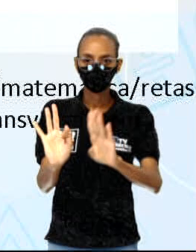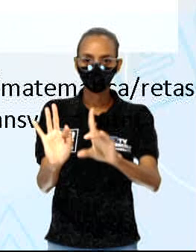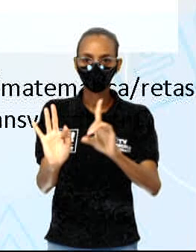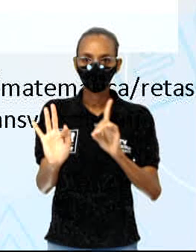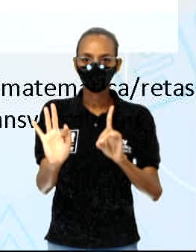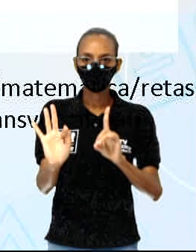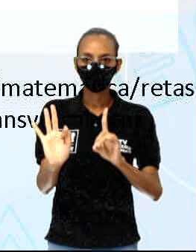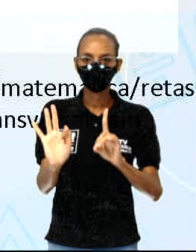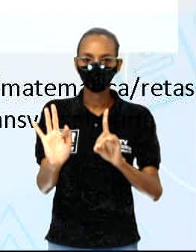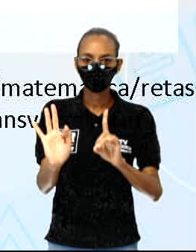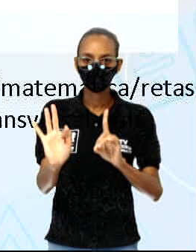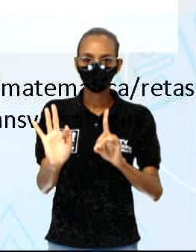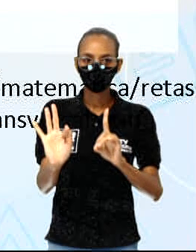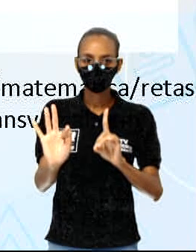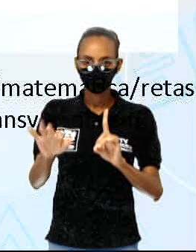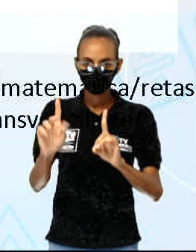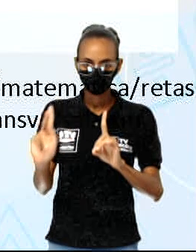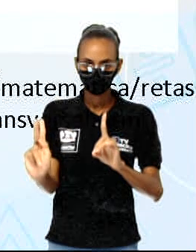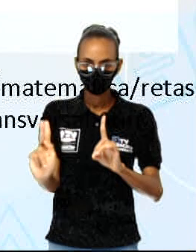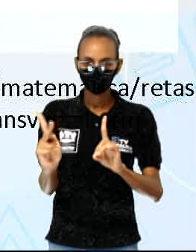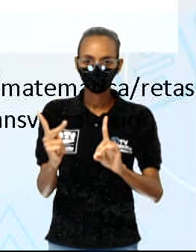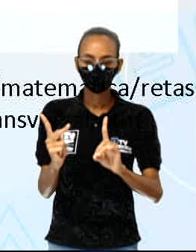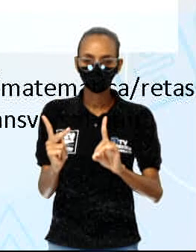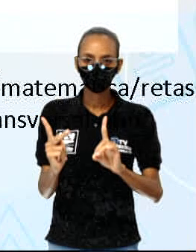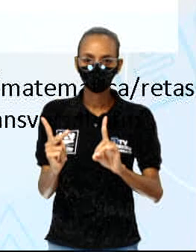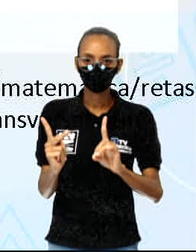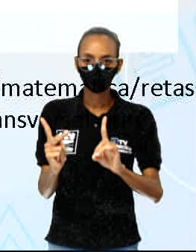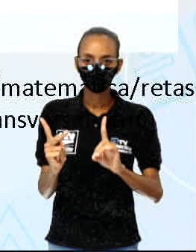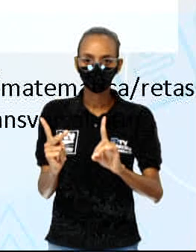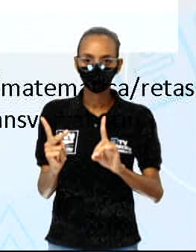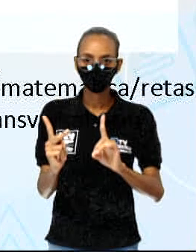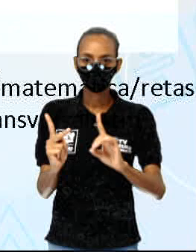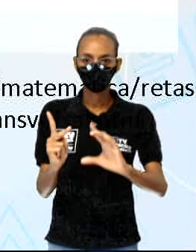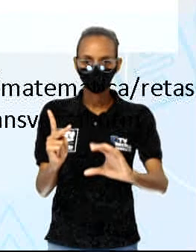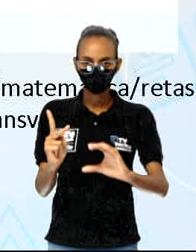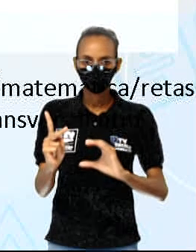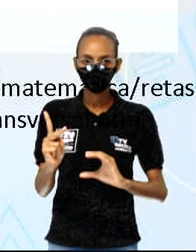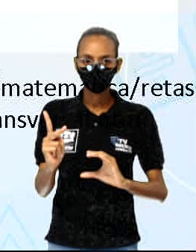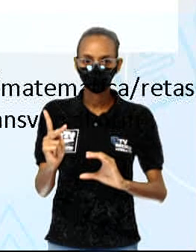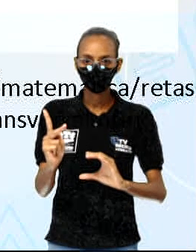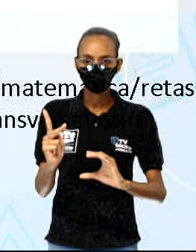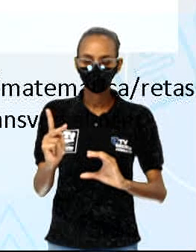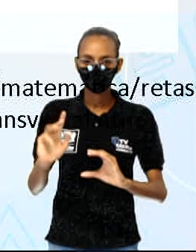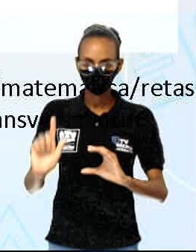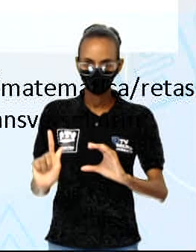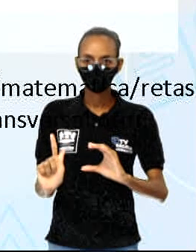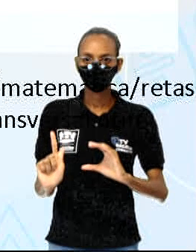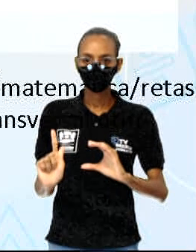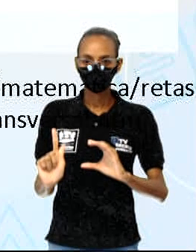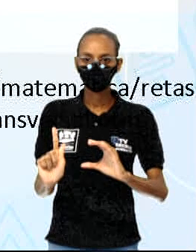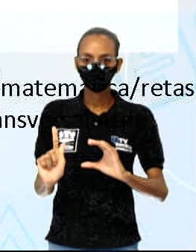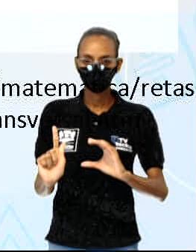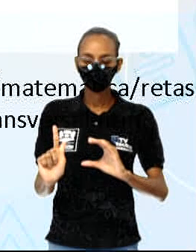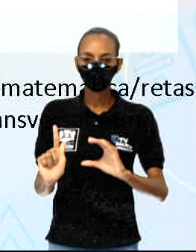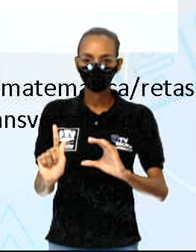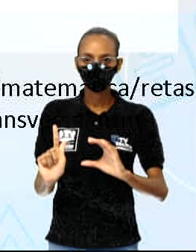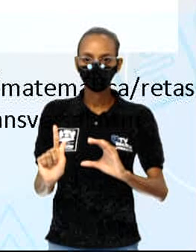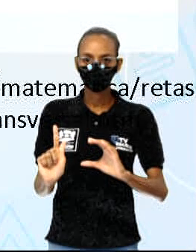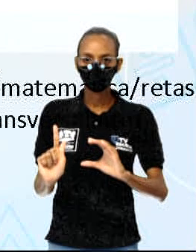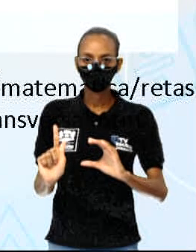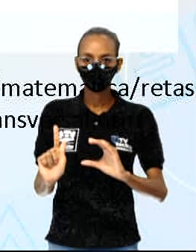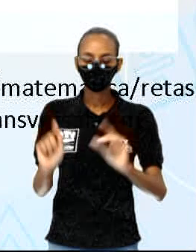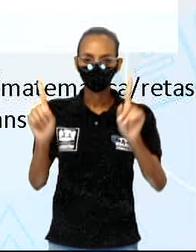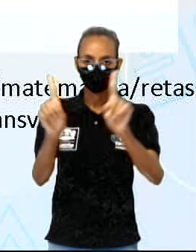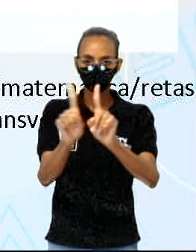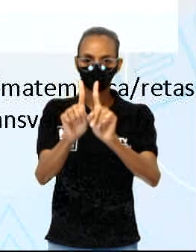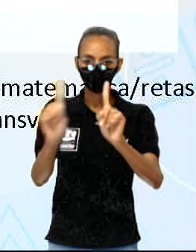D e H, C e G. Peguei esses quatro